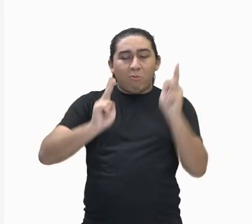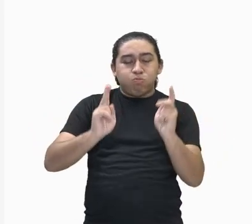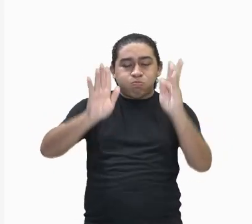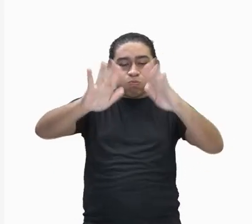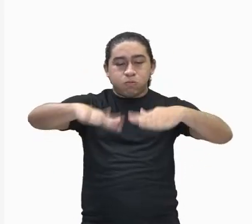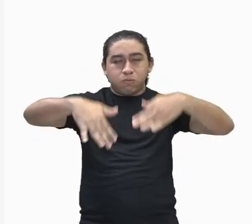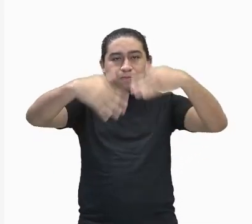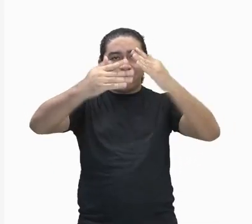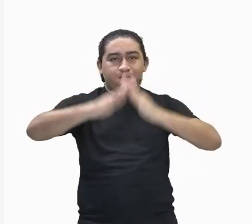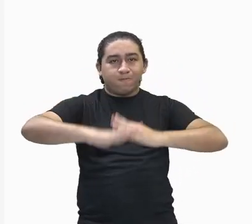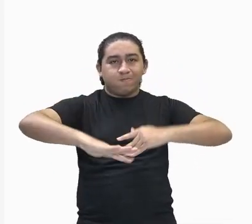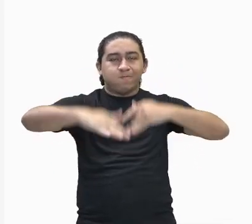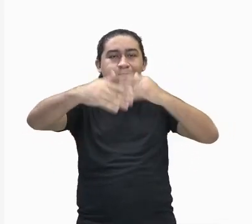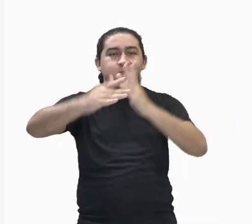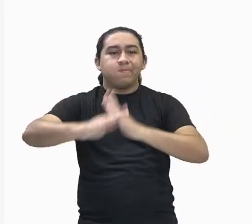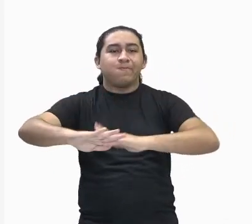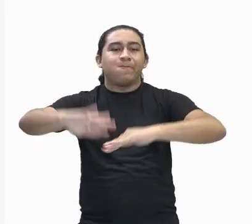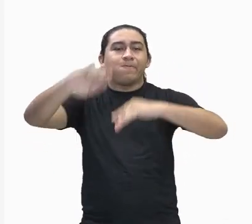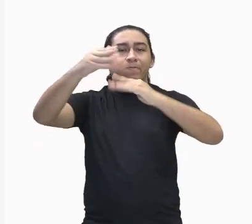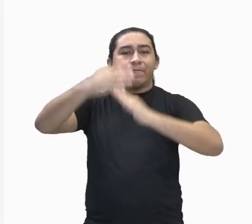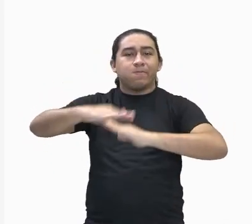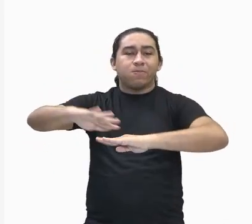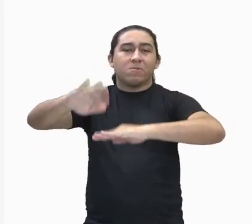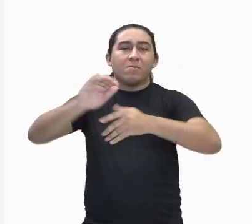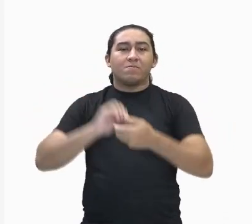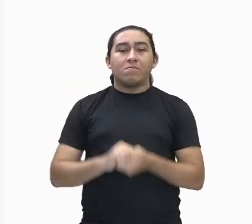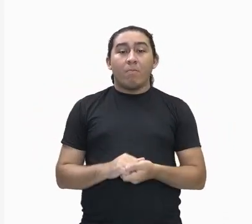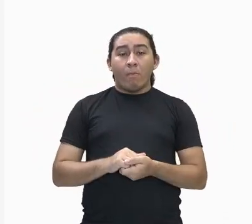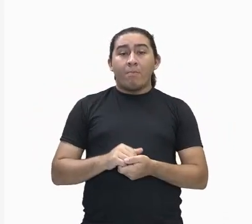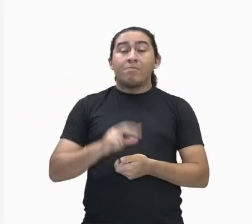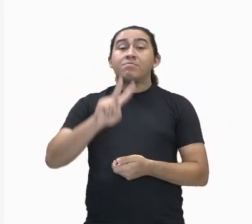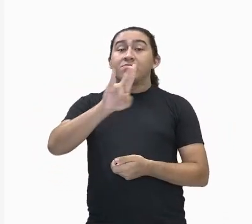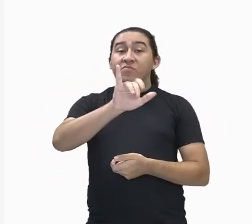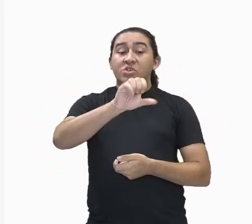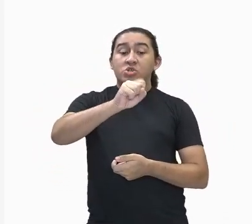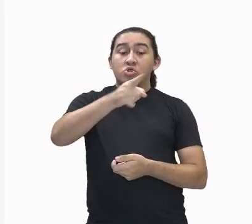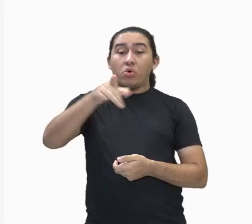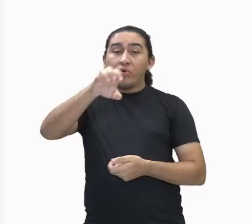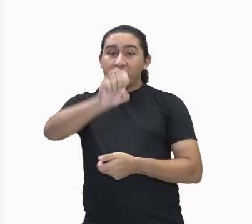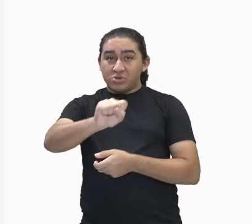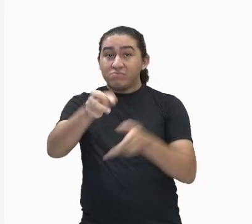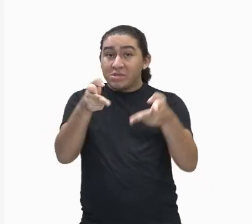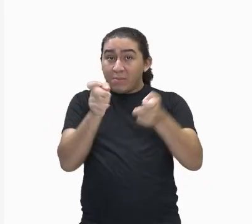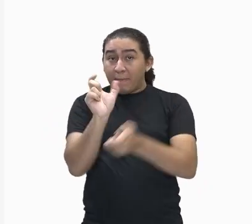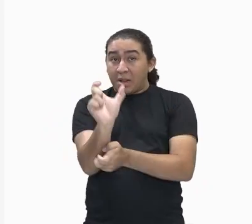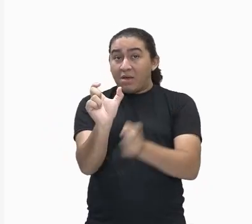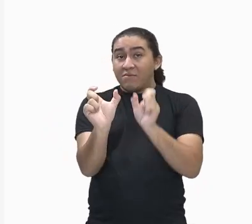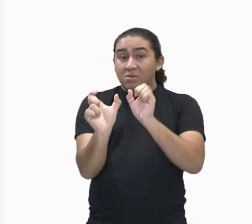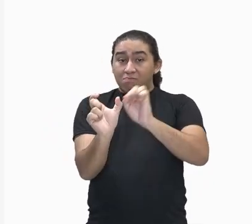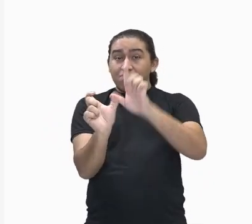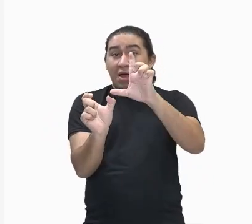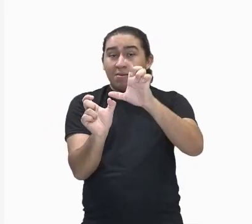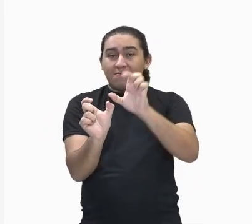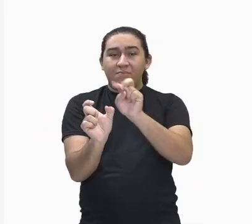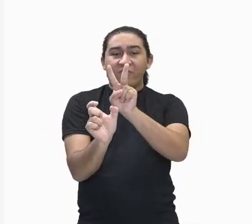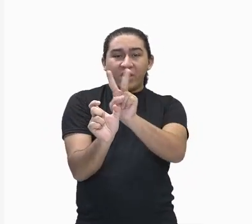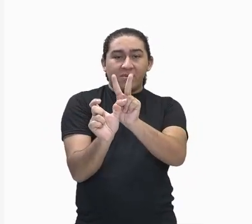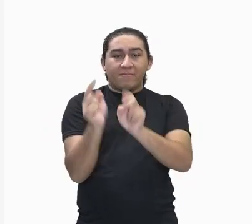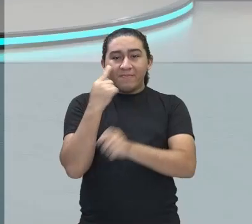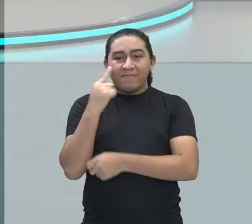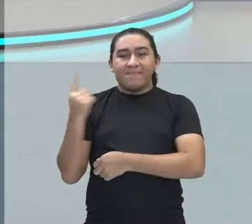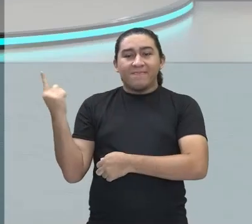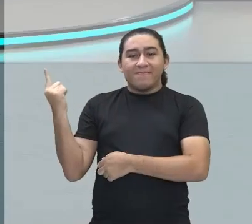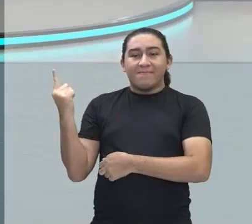nevoantas de visões levanta. Visões com letra maiúscula novamente, tá vendo? No meio do verso.